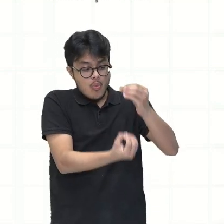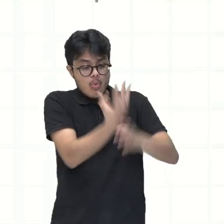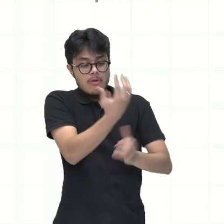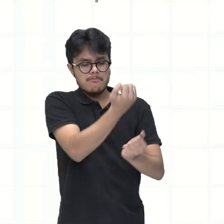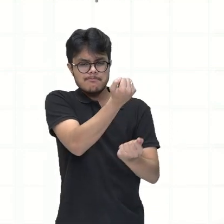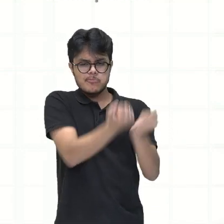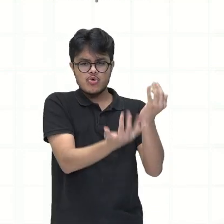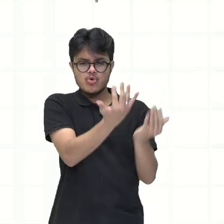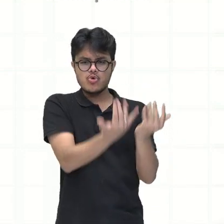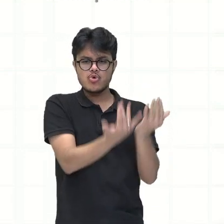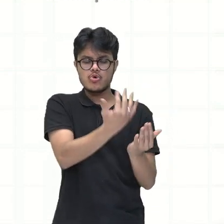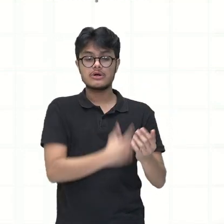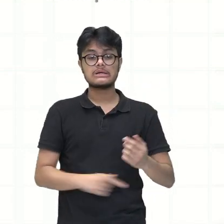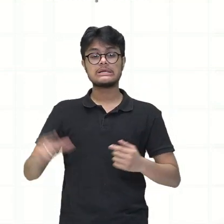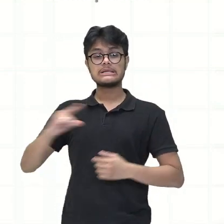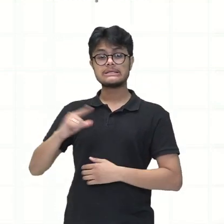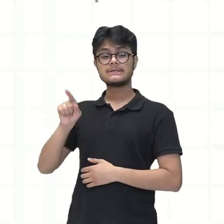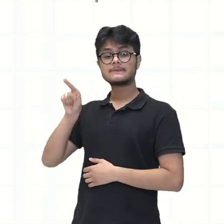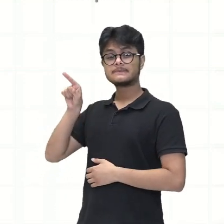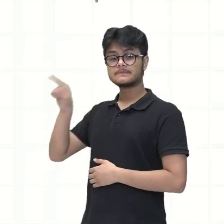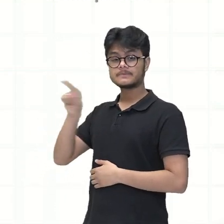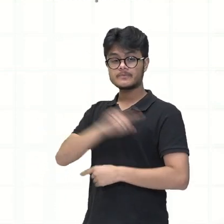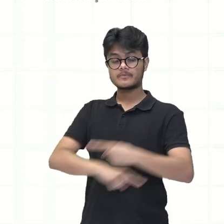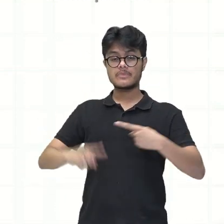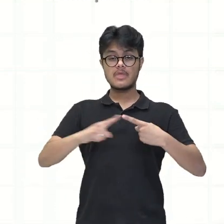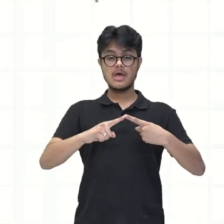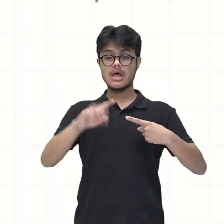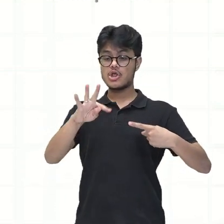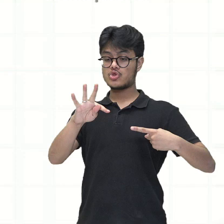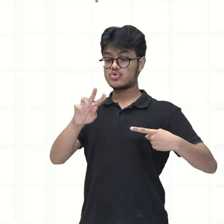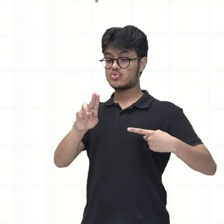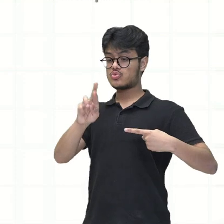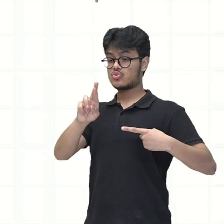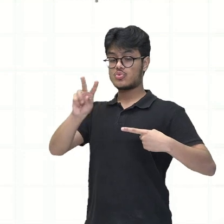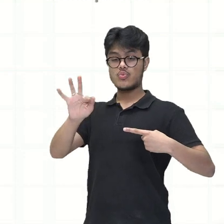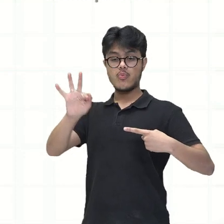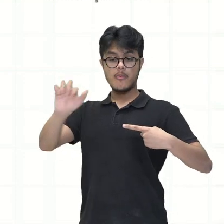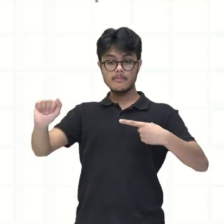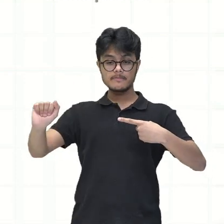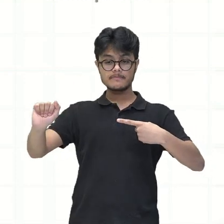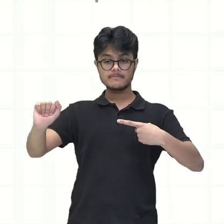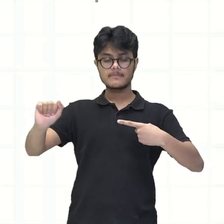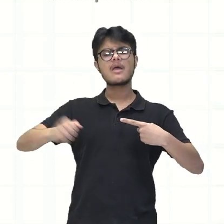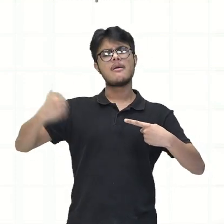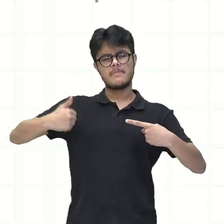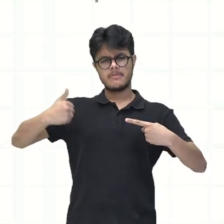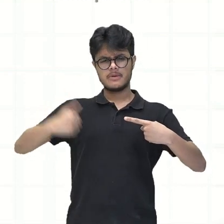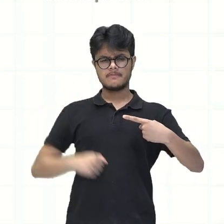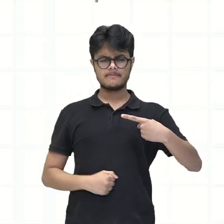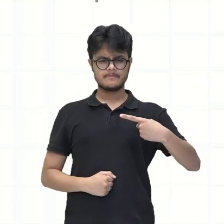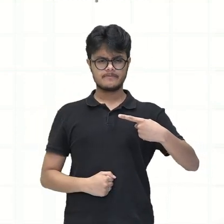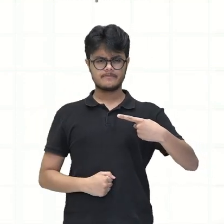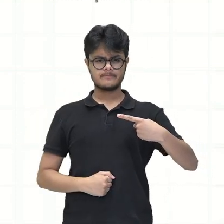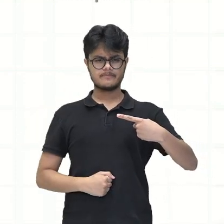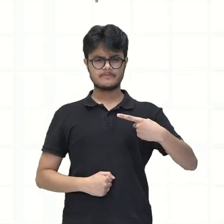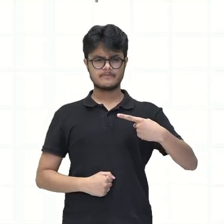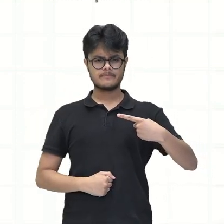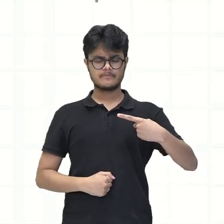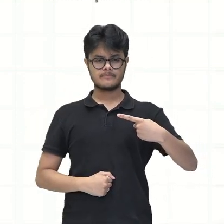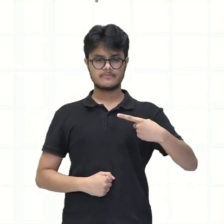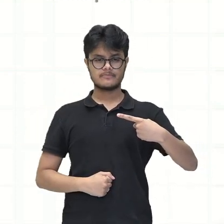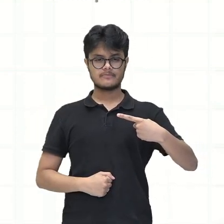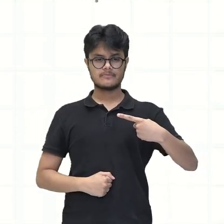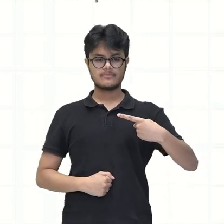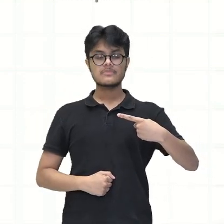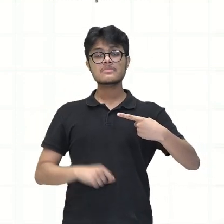a turfa, como vocês podem observar, esse primeiro aqui, certo? A turfa